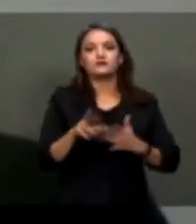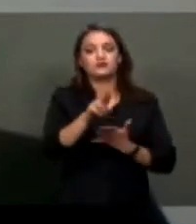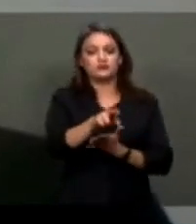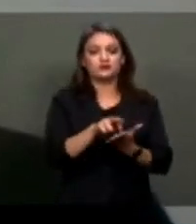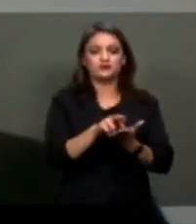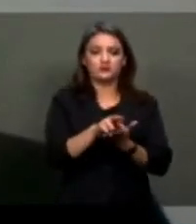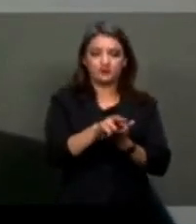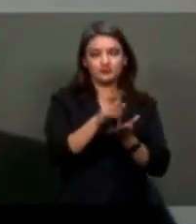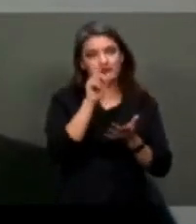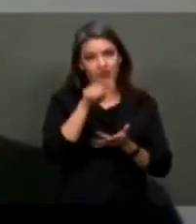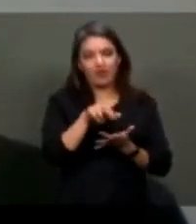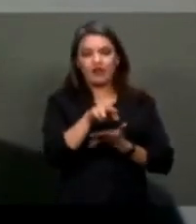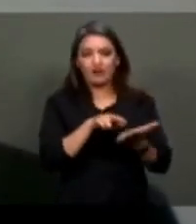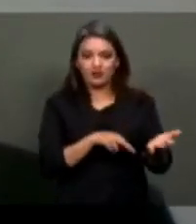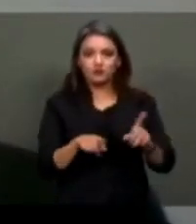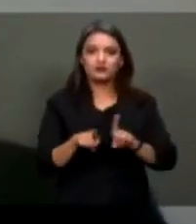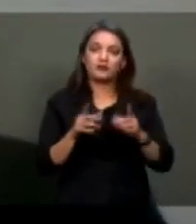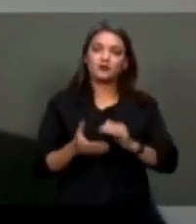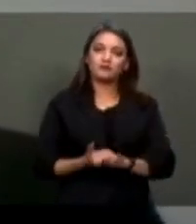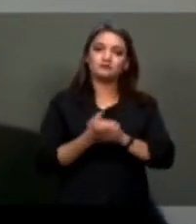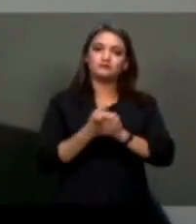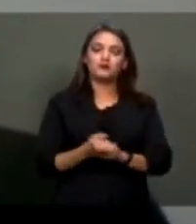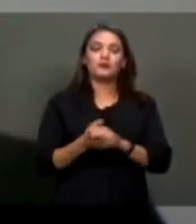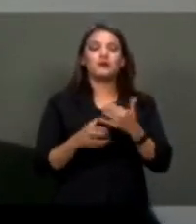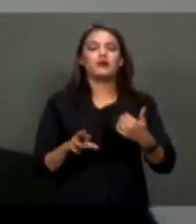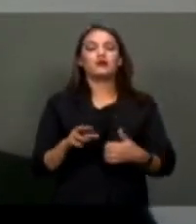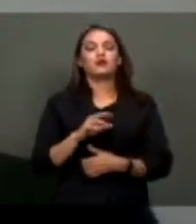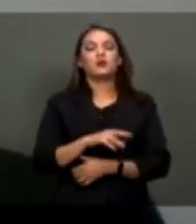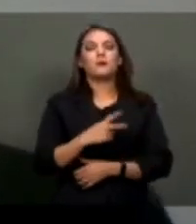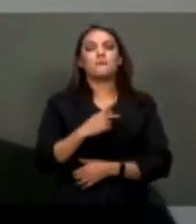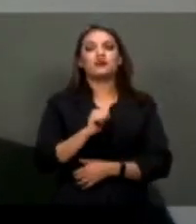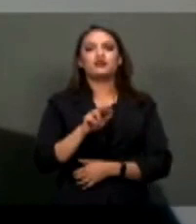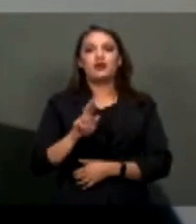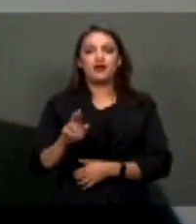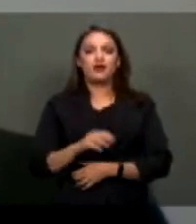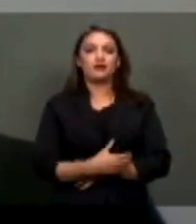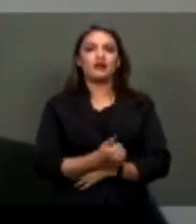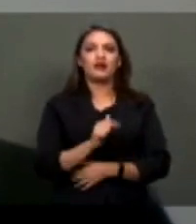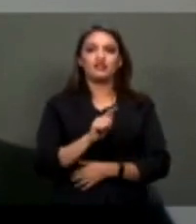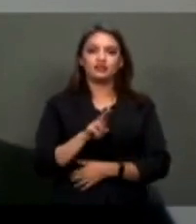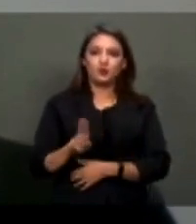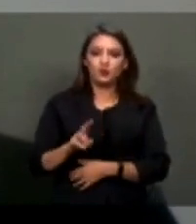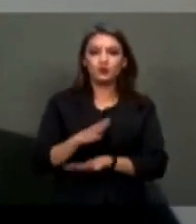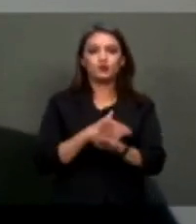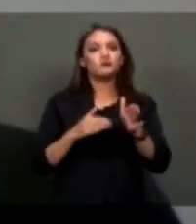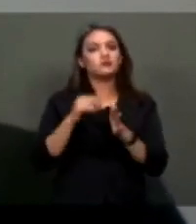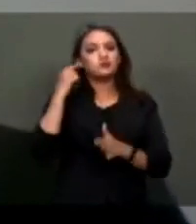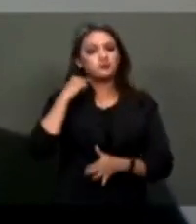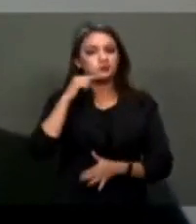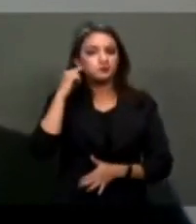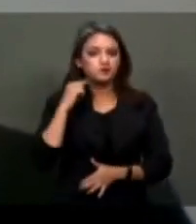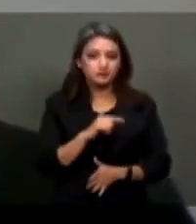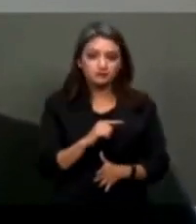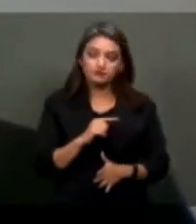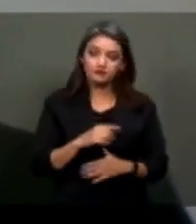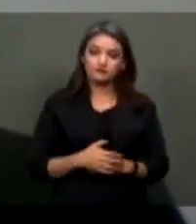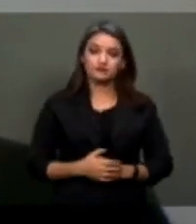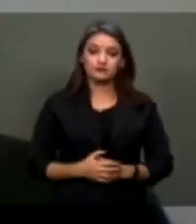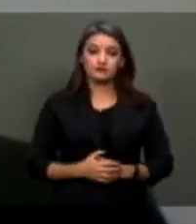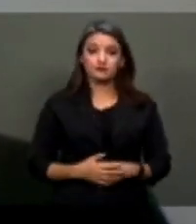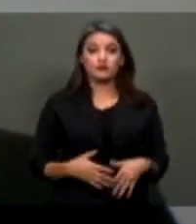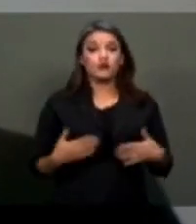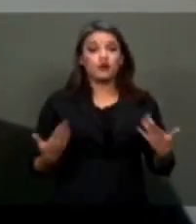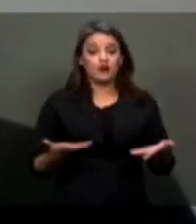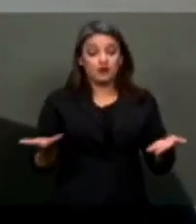Filhos Doutor pgr do Pajeú colegas advogados e advogadas demais presentes a representação